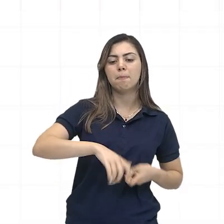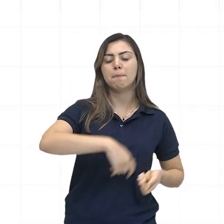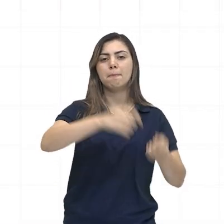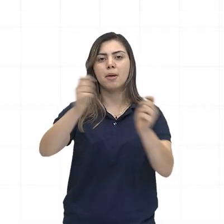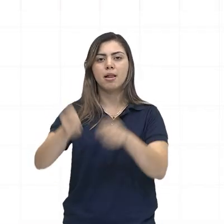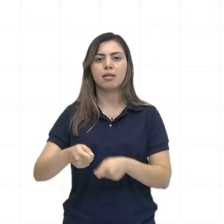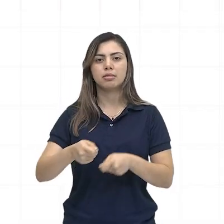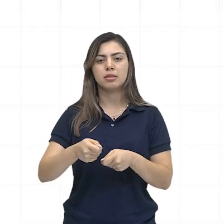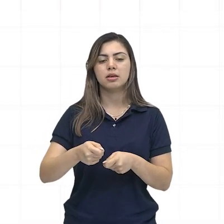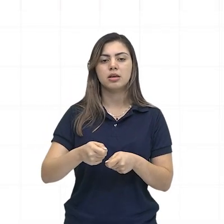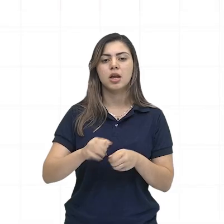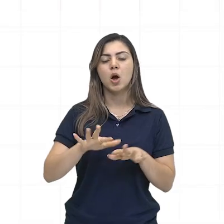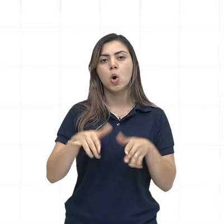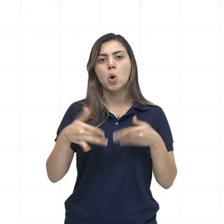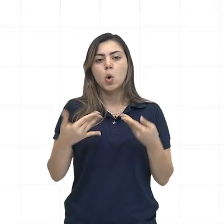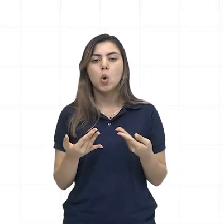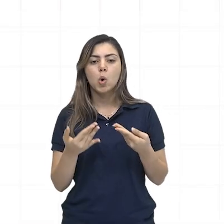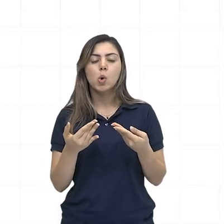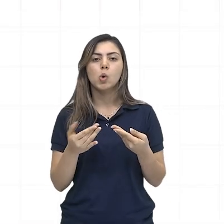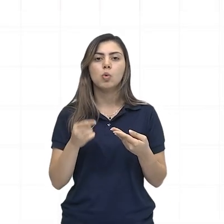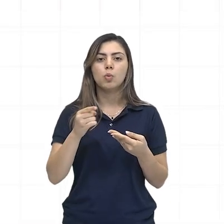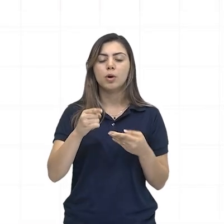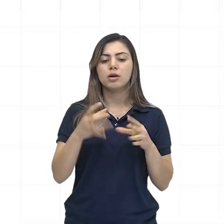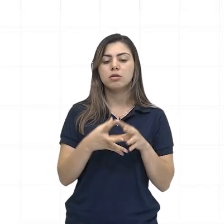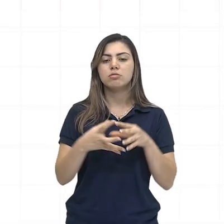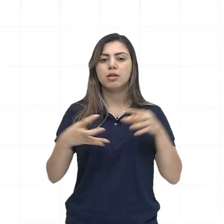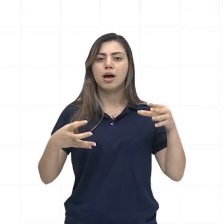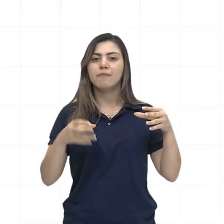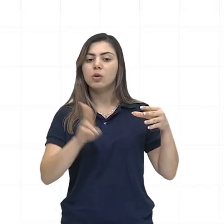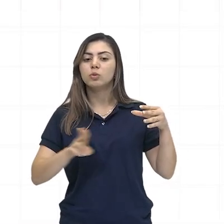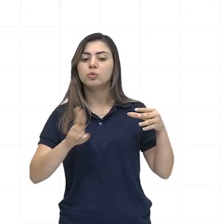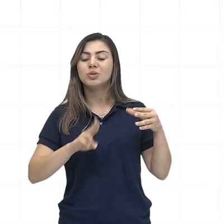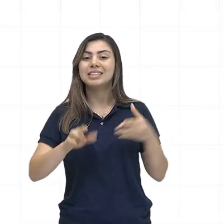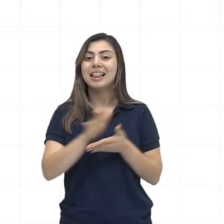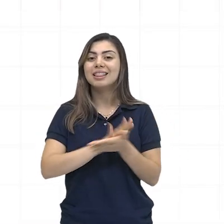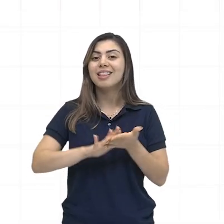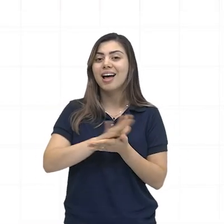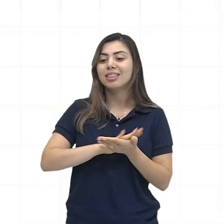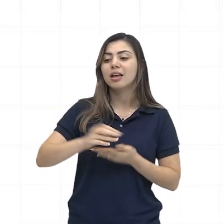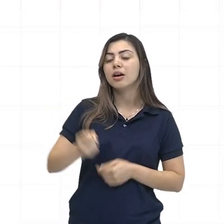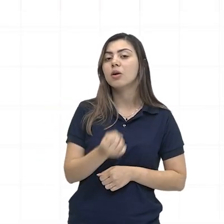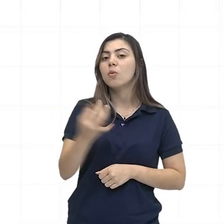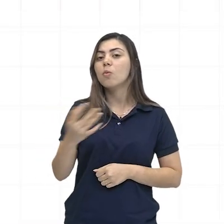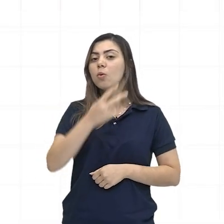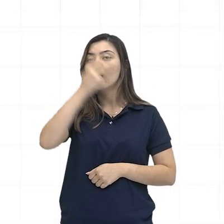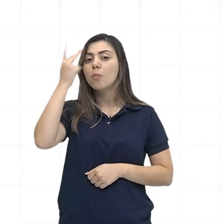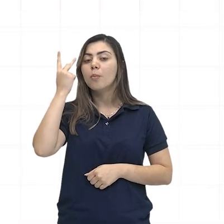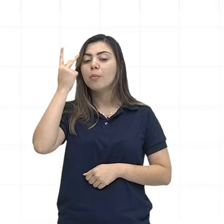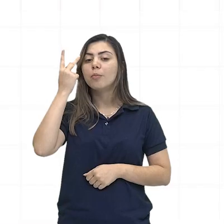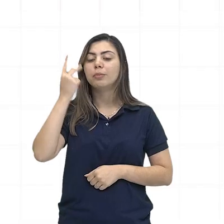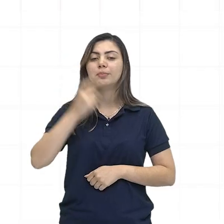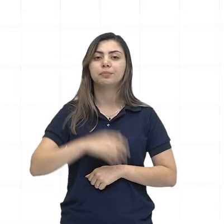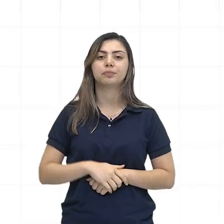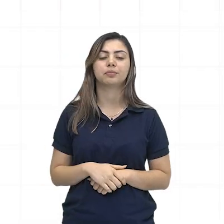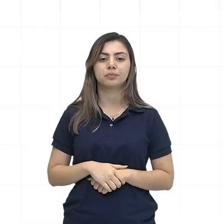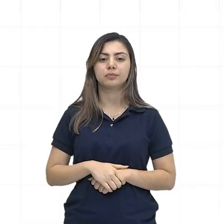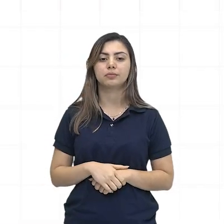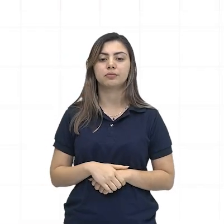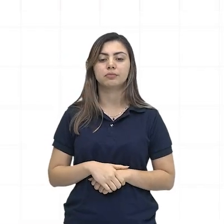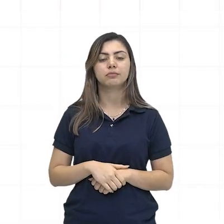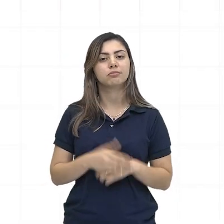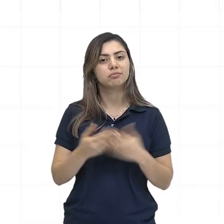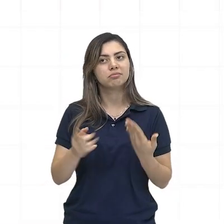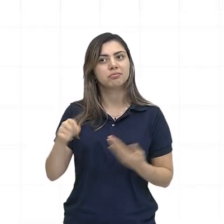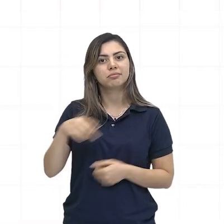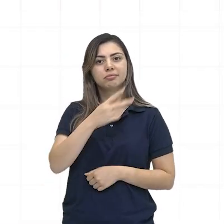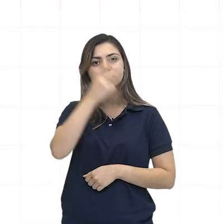Quantos não utilizam tarrafa e malhadeira? Ou seja, quando a gente fala isso, né, a gente está chamando os pescadores que utilizam a